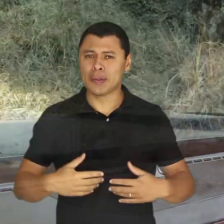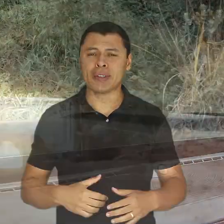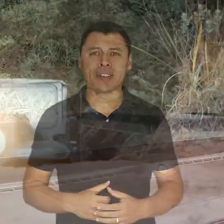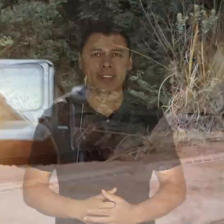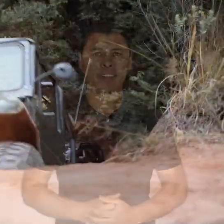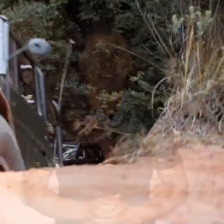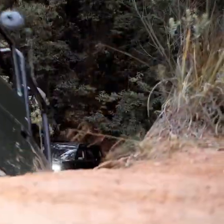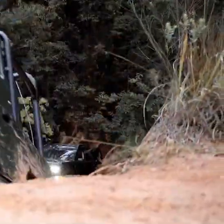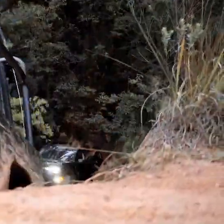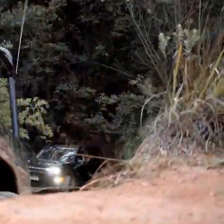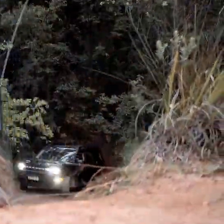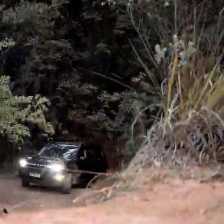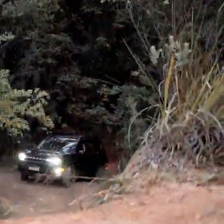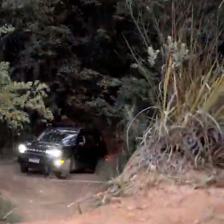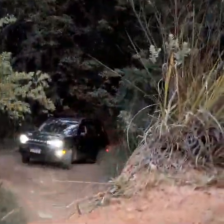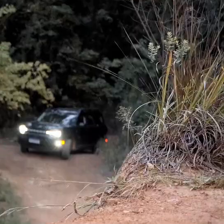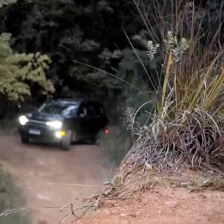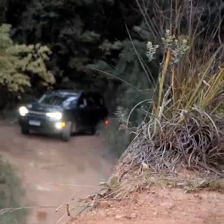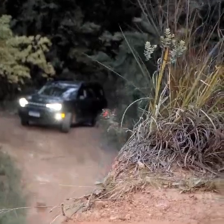punkzinho.